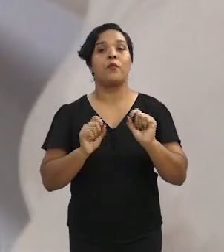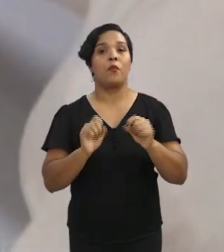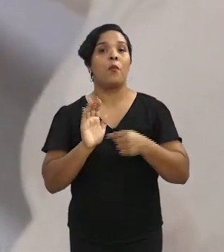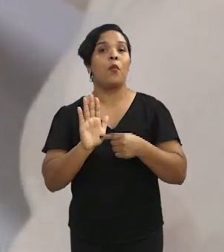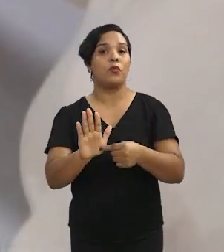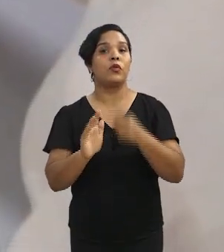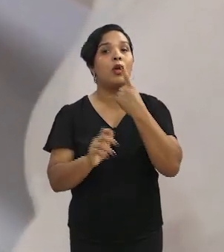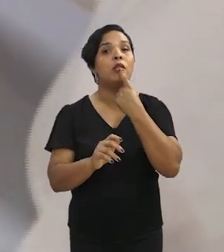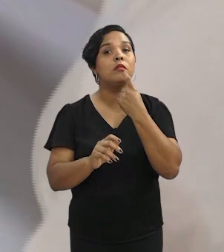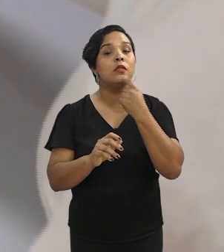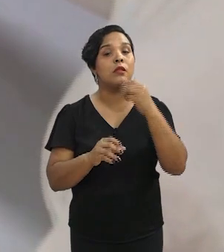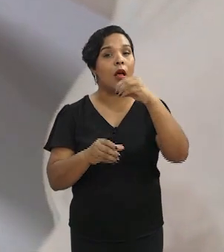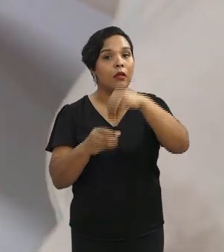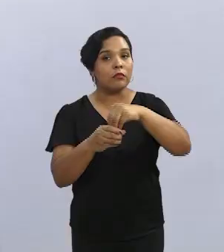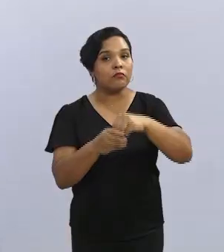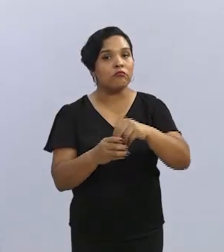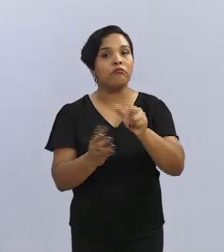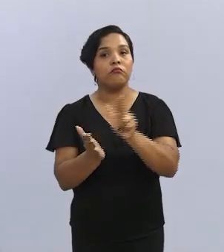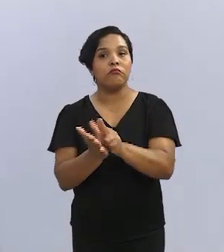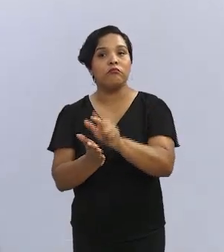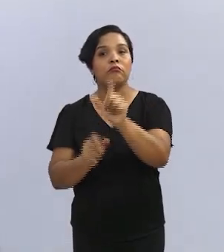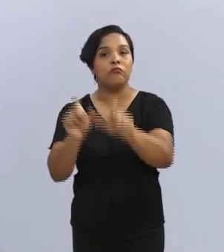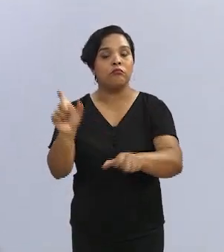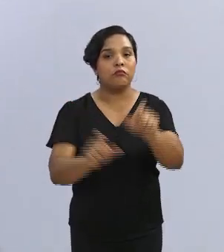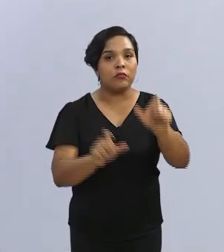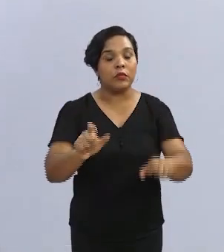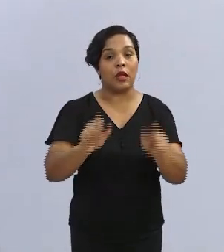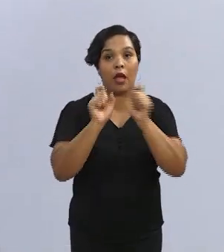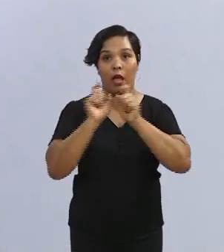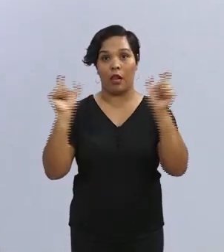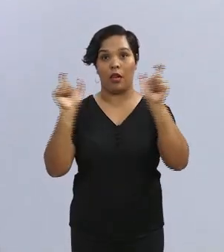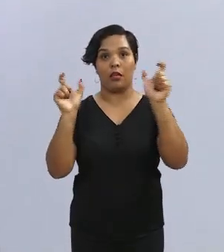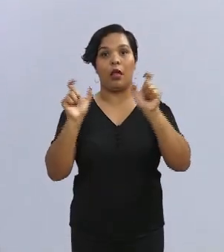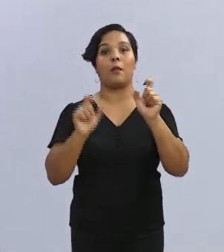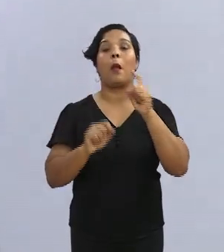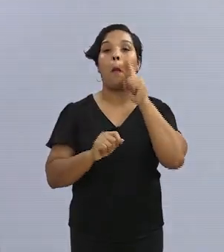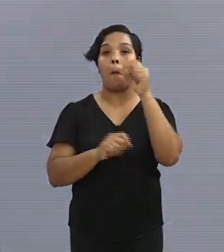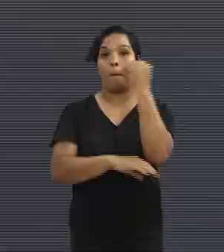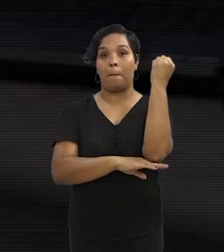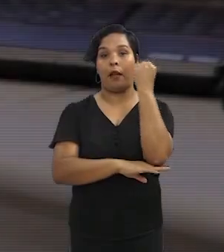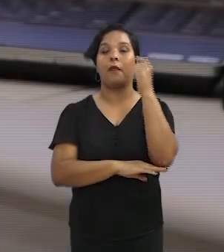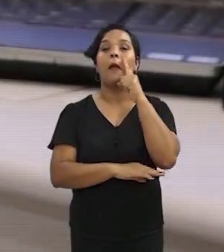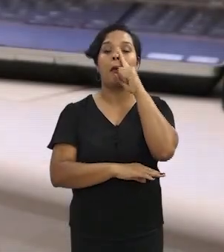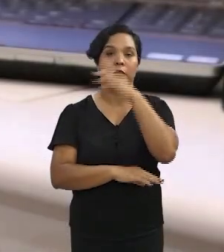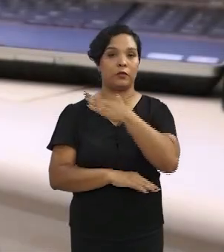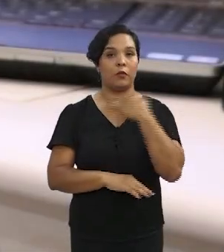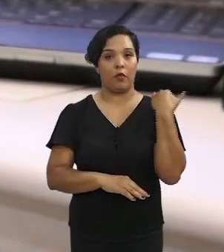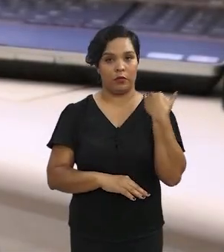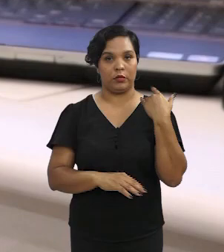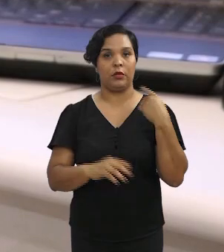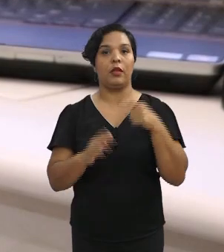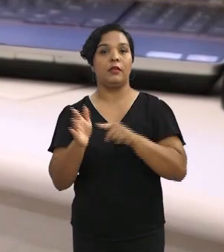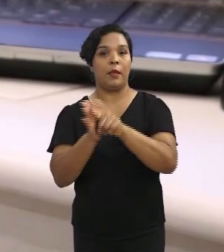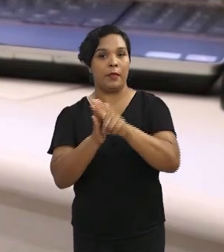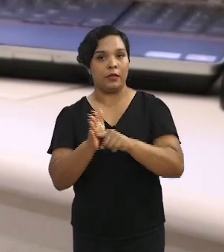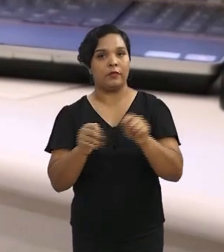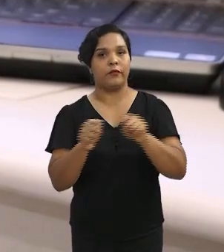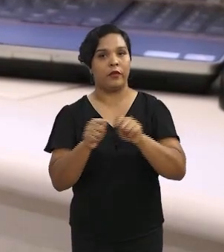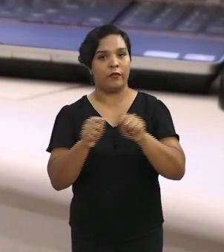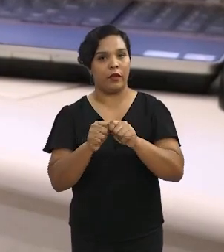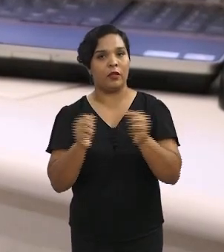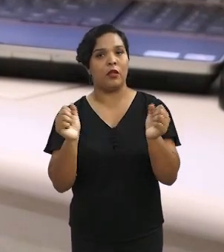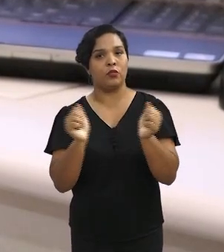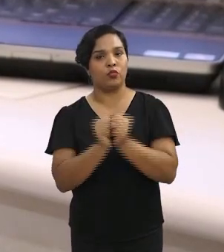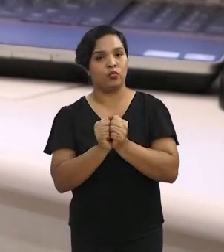alguns marcadores no sangue dos doentes que alertavam a equipe médica para o risco de morte. Essa pesquisa ela foi feita em pacientes